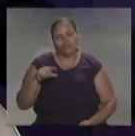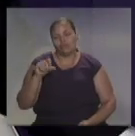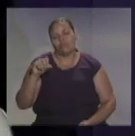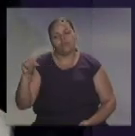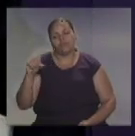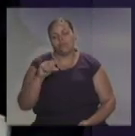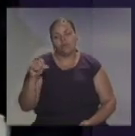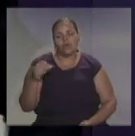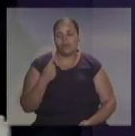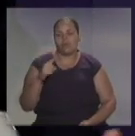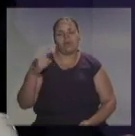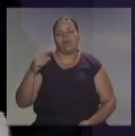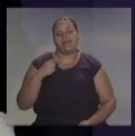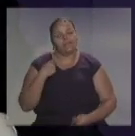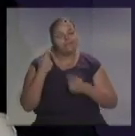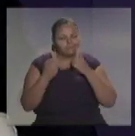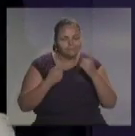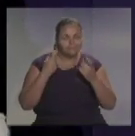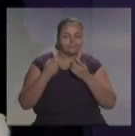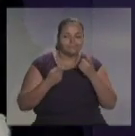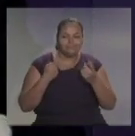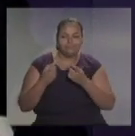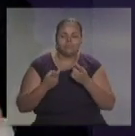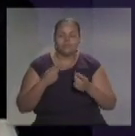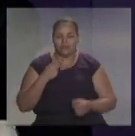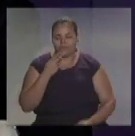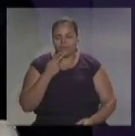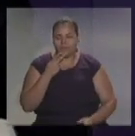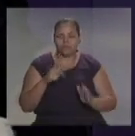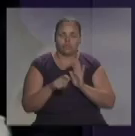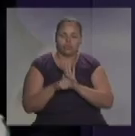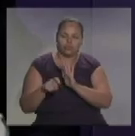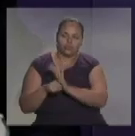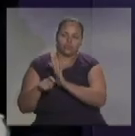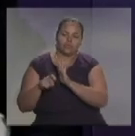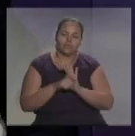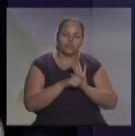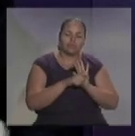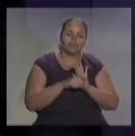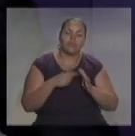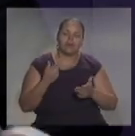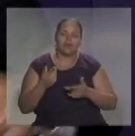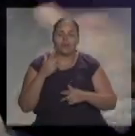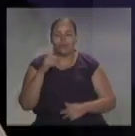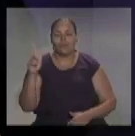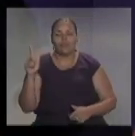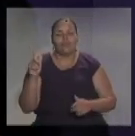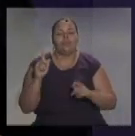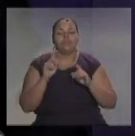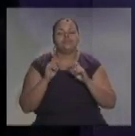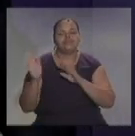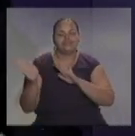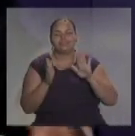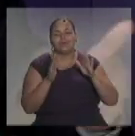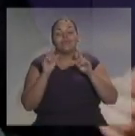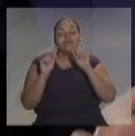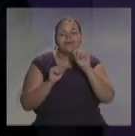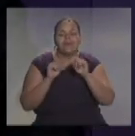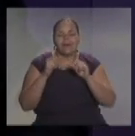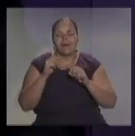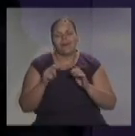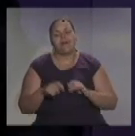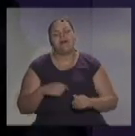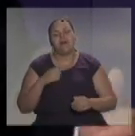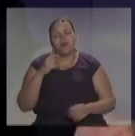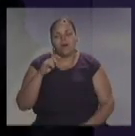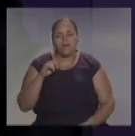R$1,99, R$1. Né? Então isso me preocupa. A gente, quando fala das drogas ilícitas, a gente aí entra num outro cenário, porque a maconha